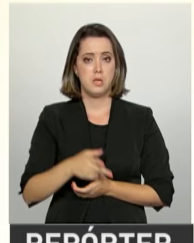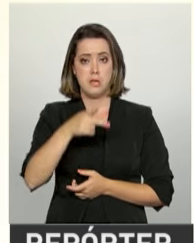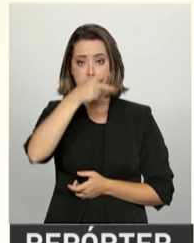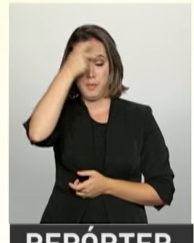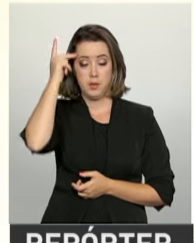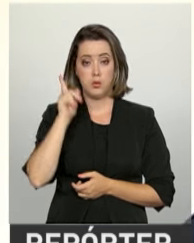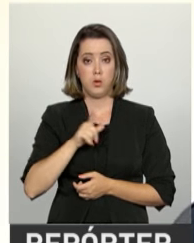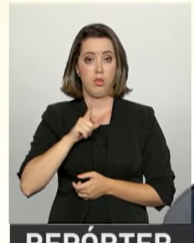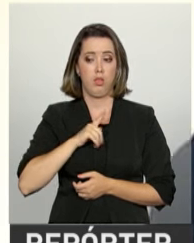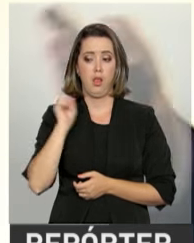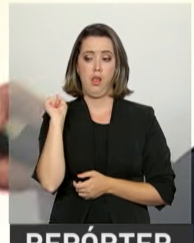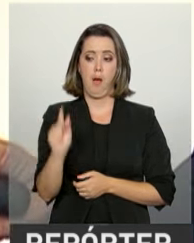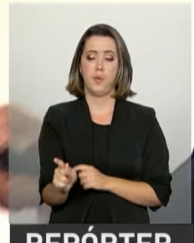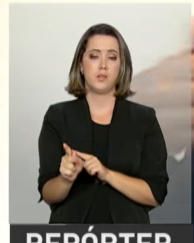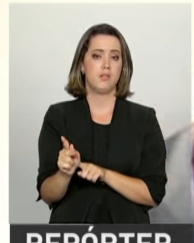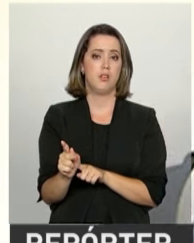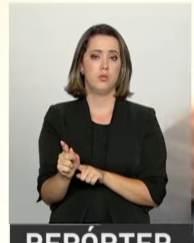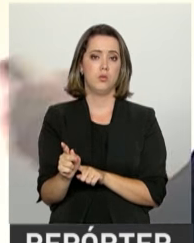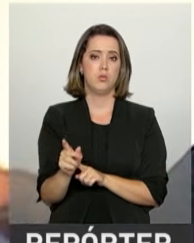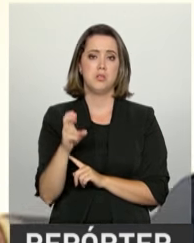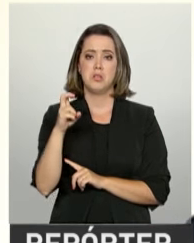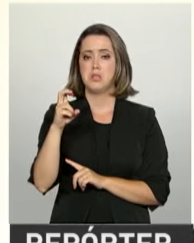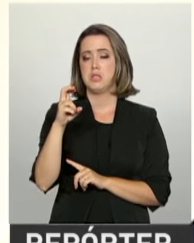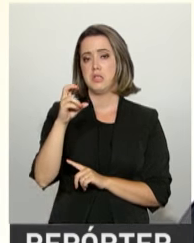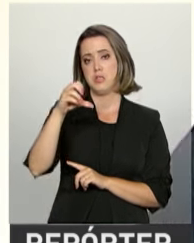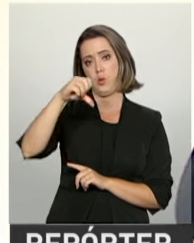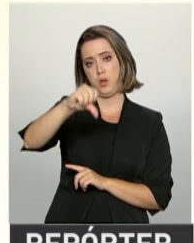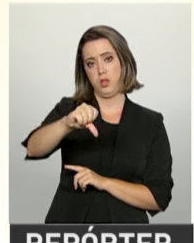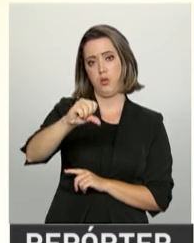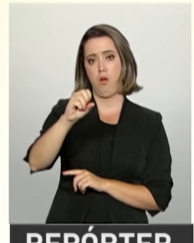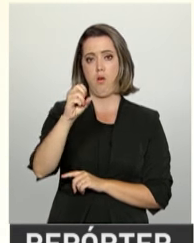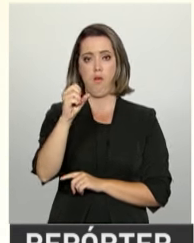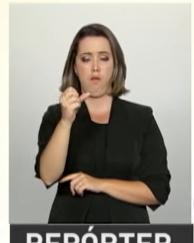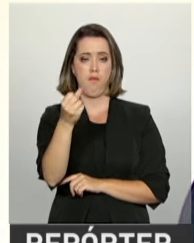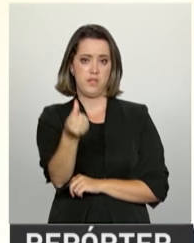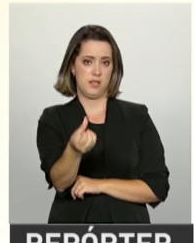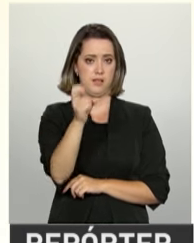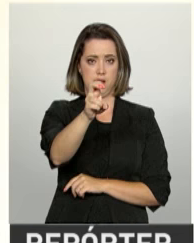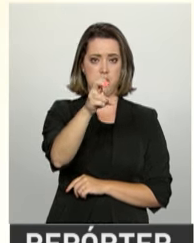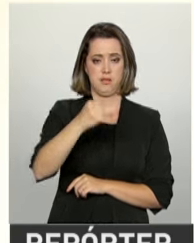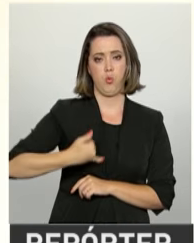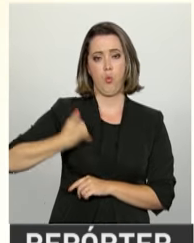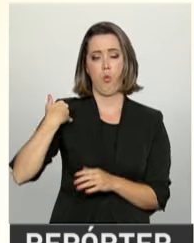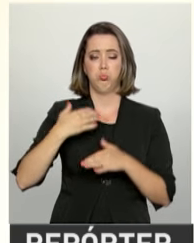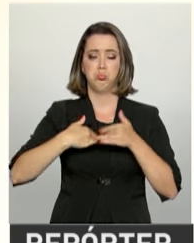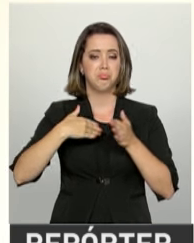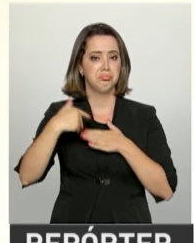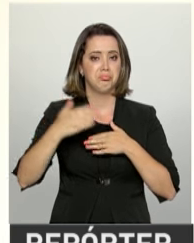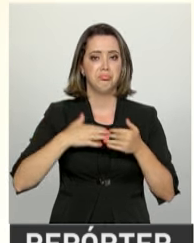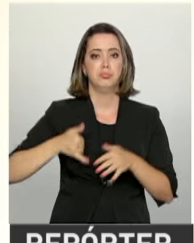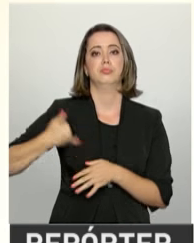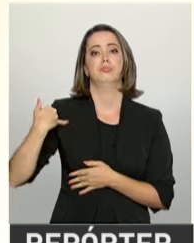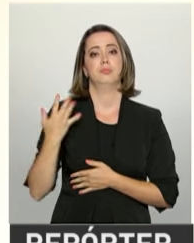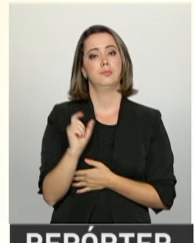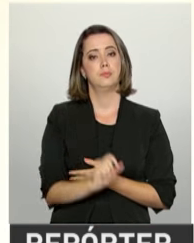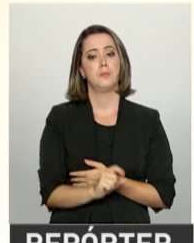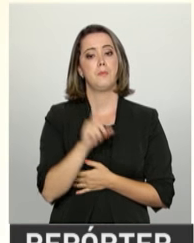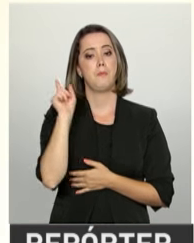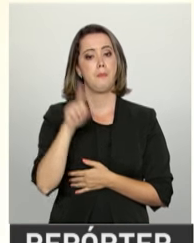vai se aposentar a 59, ou 58, ou 65, ou o que for,